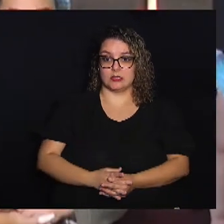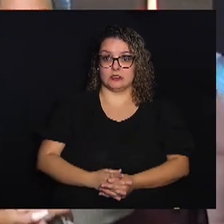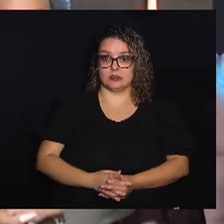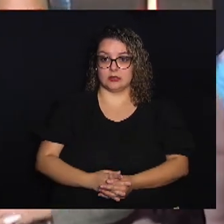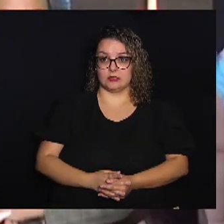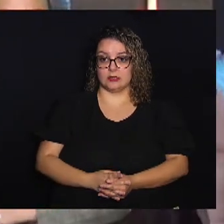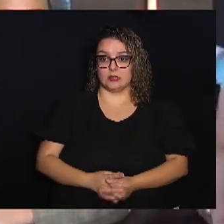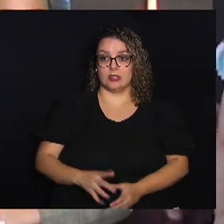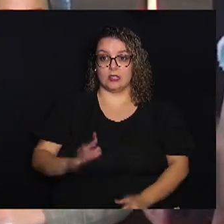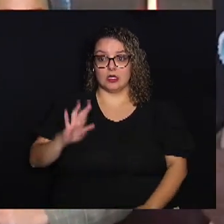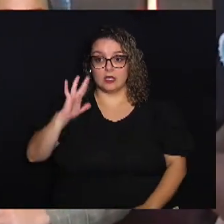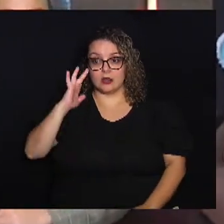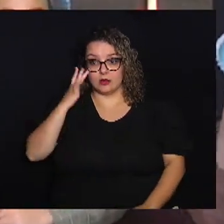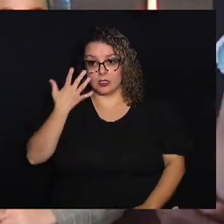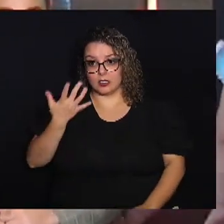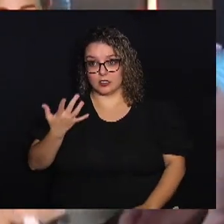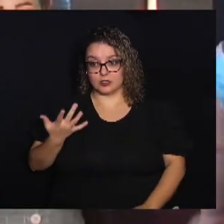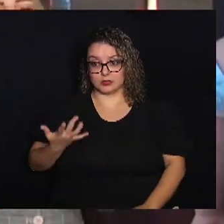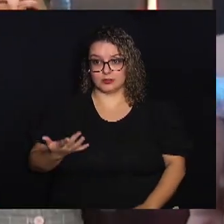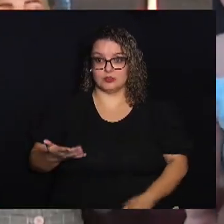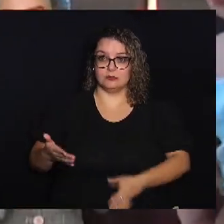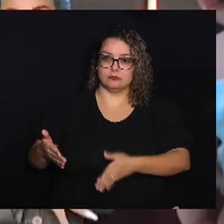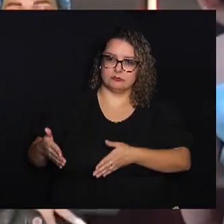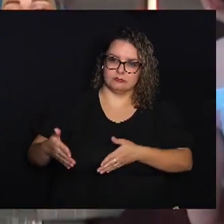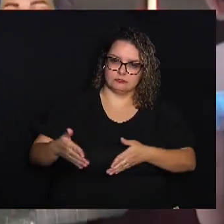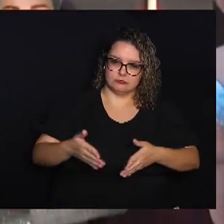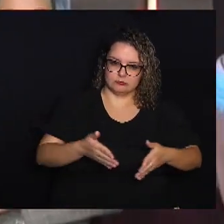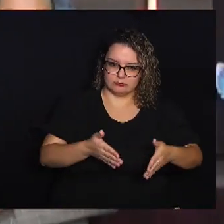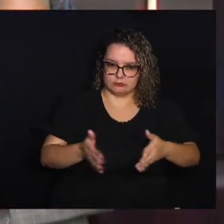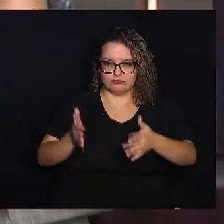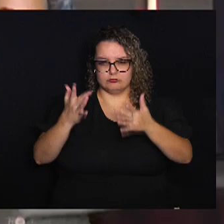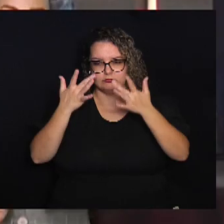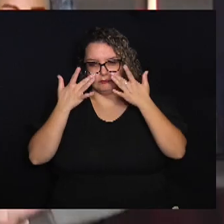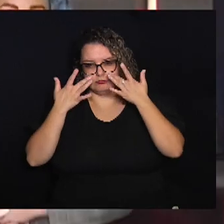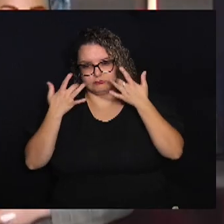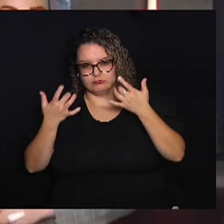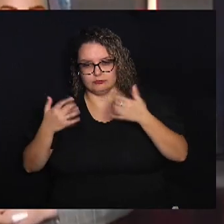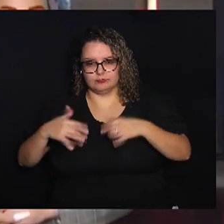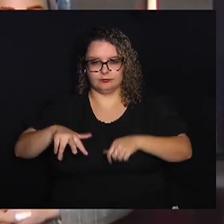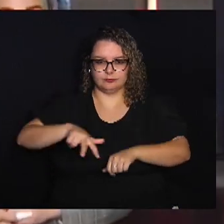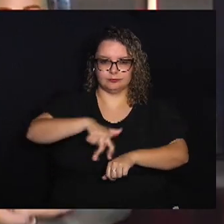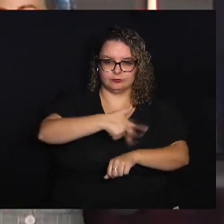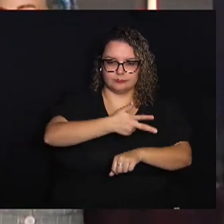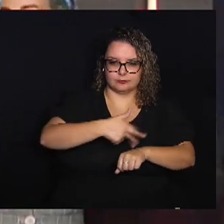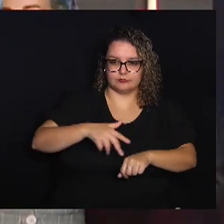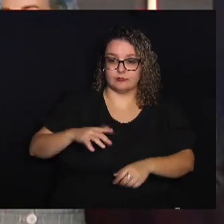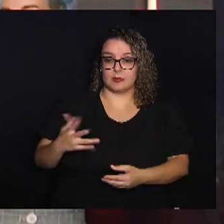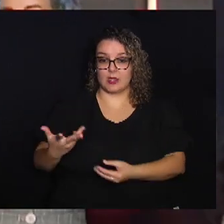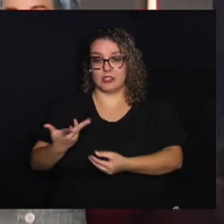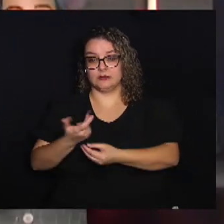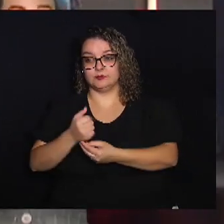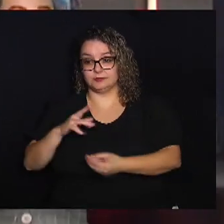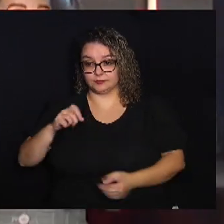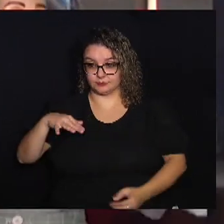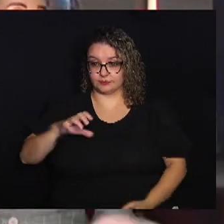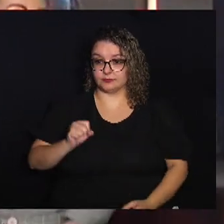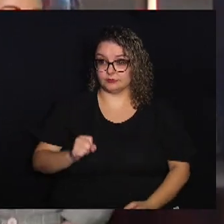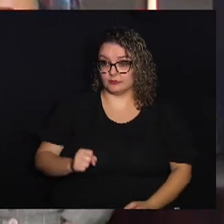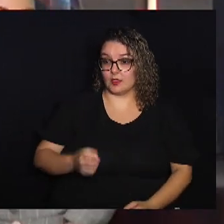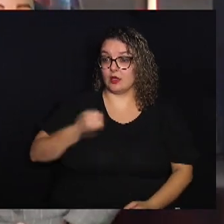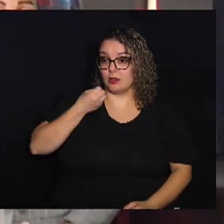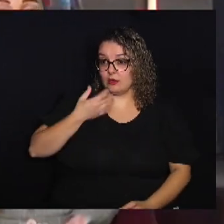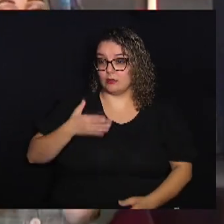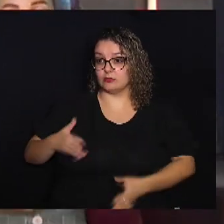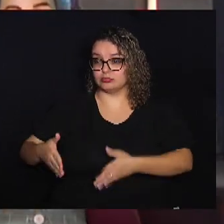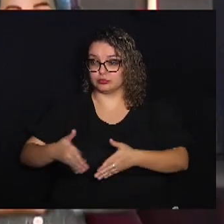acho que o caminho do teatro, da dança, das artes cênicas é sempre um bom caminho, um